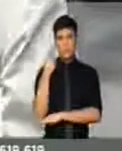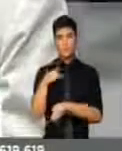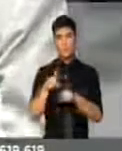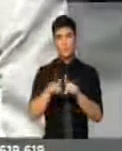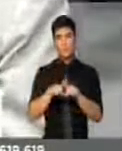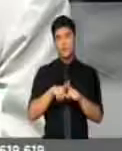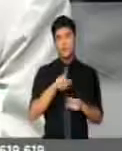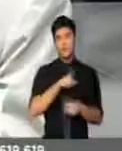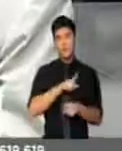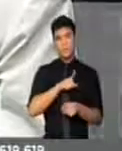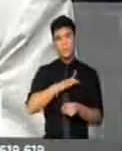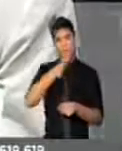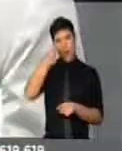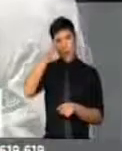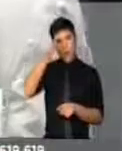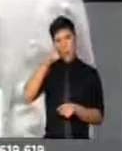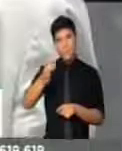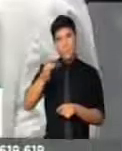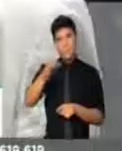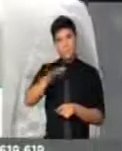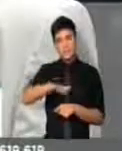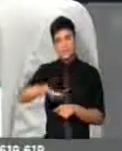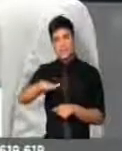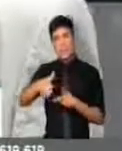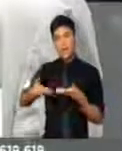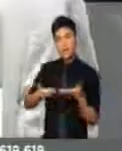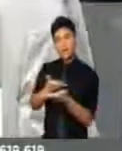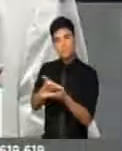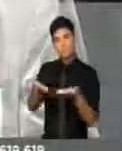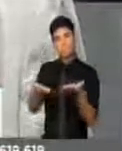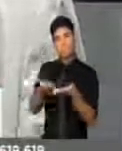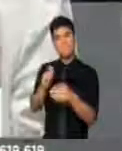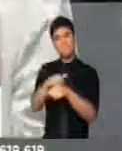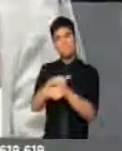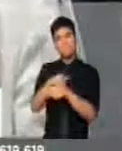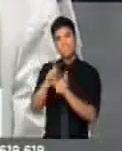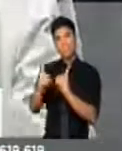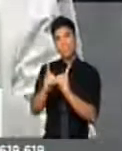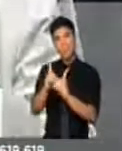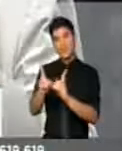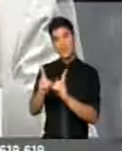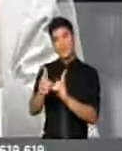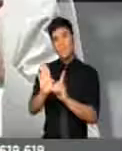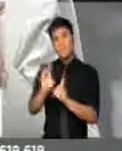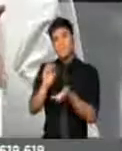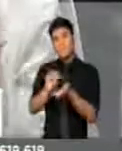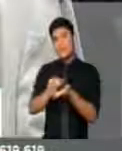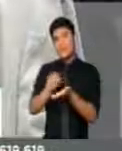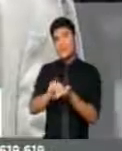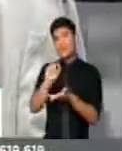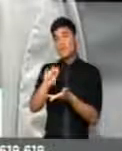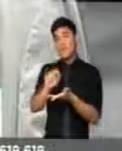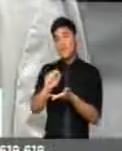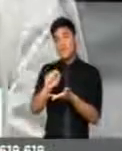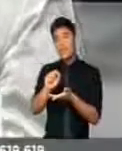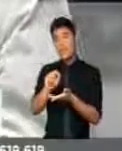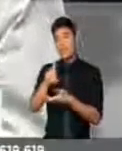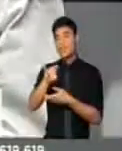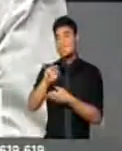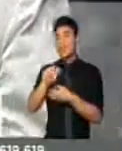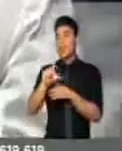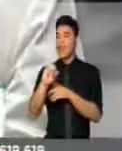um certo discernimento no campo do debate. O que falta a ela é discernimento de dialogar.